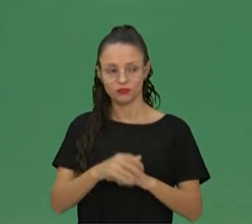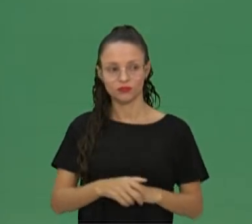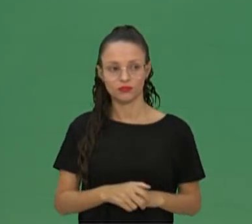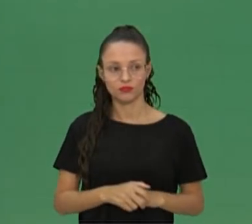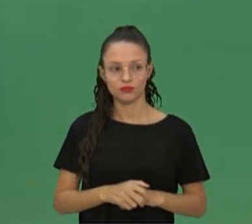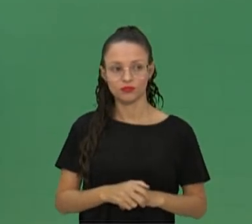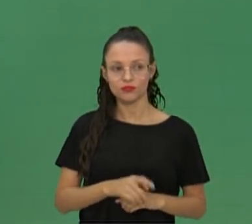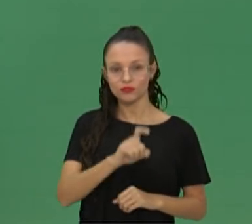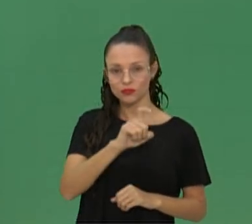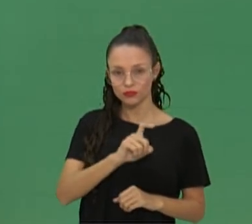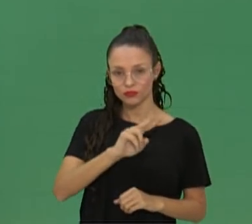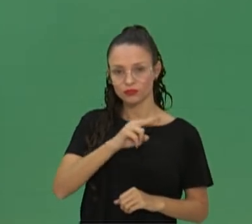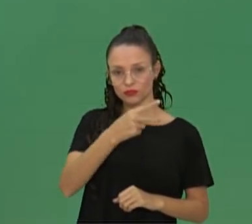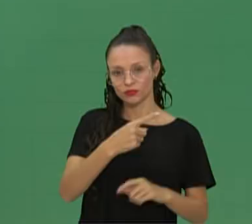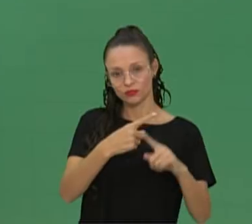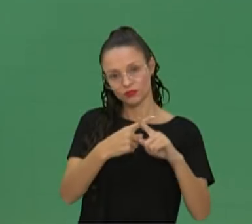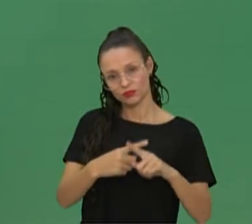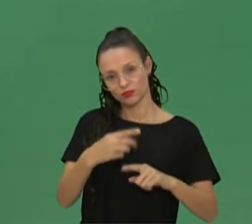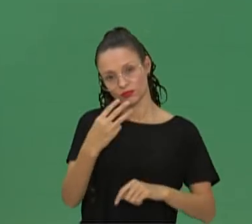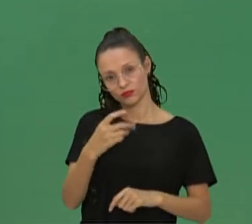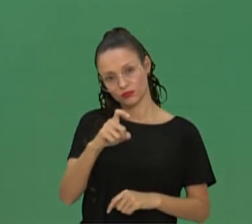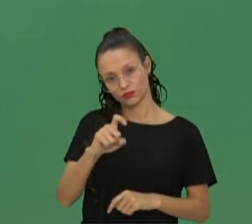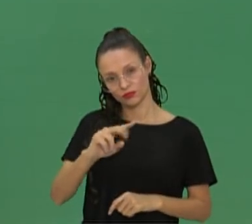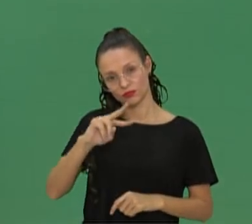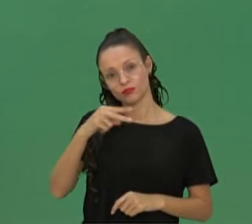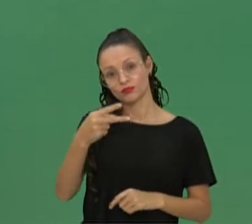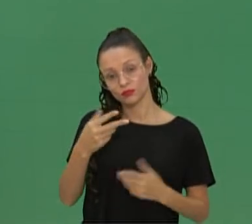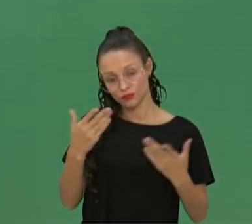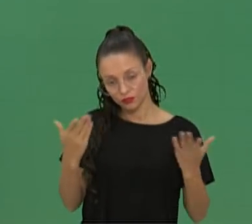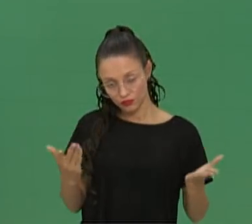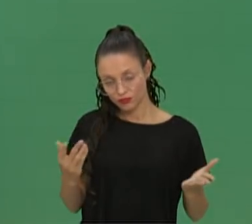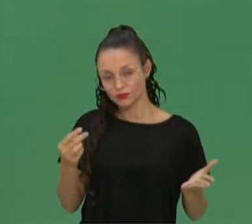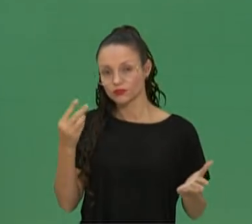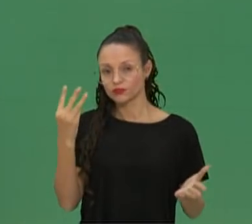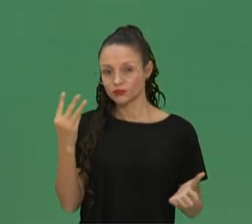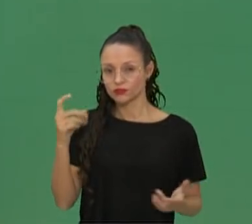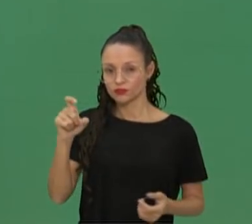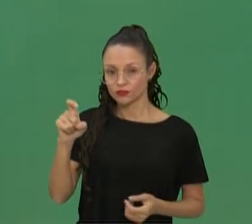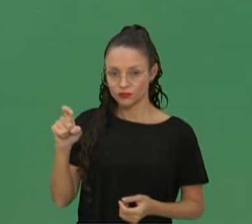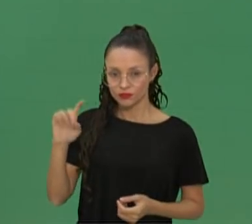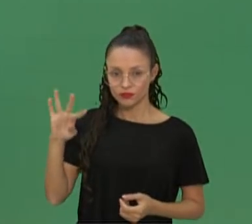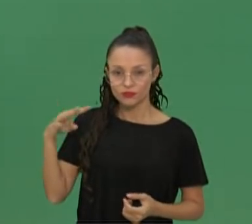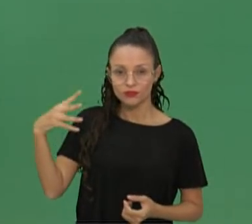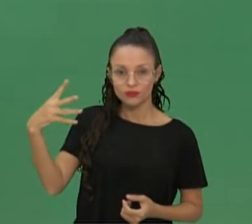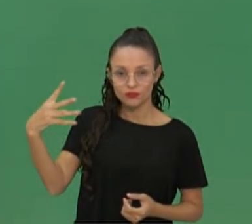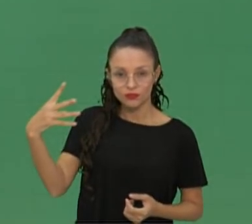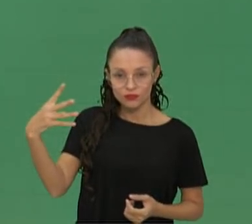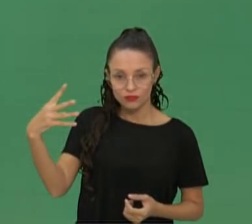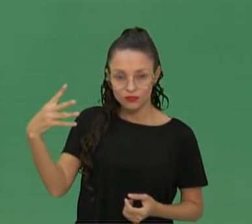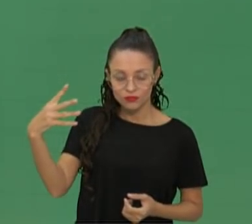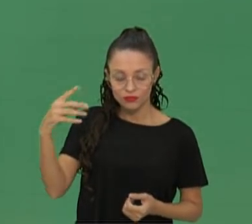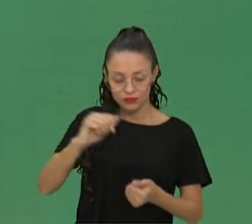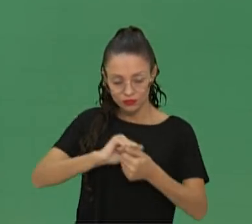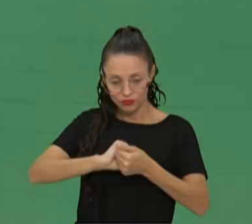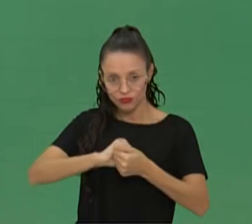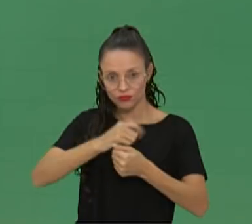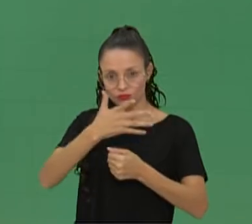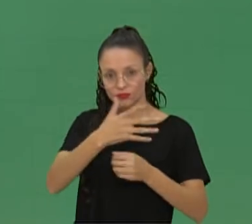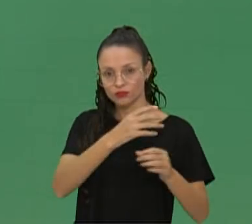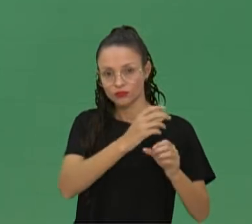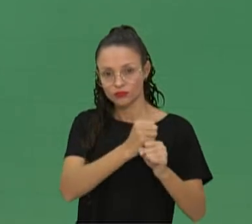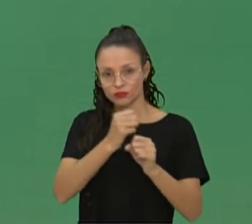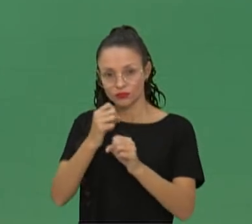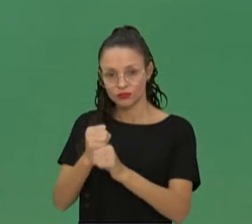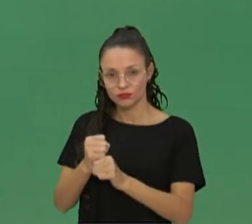E x ao quadrado vezes 3x ao quadrado vai dar 3x à quarta. Somos expoentes, então vai ficar 3x